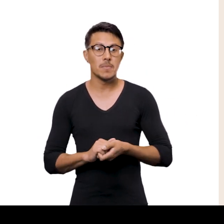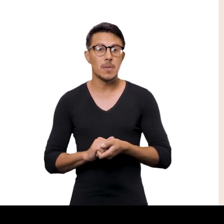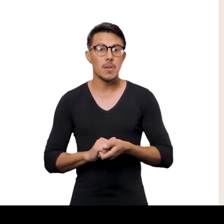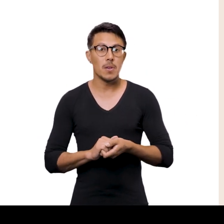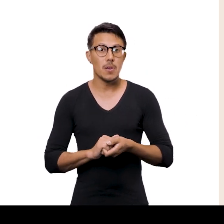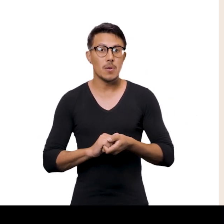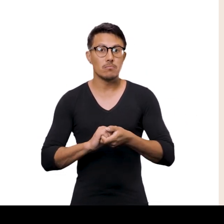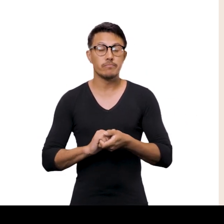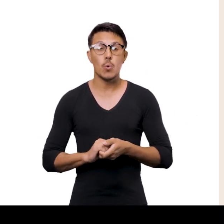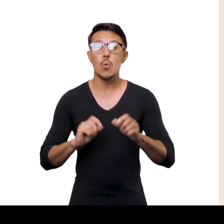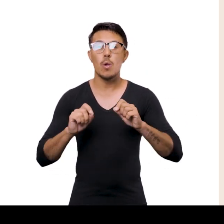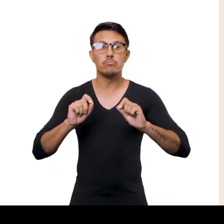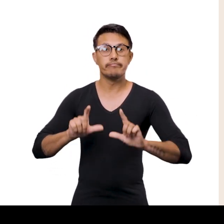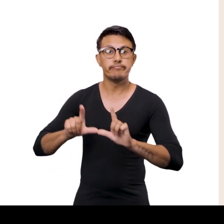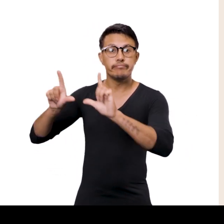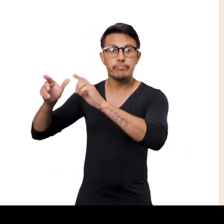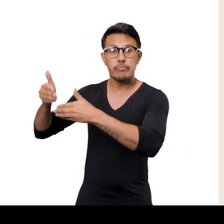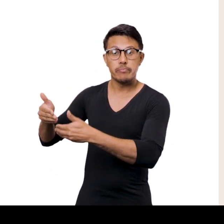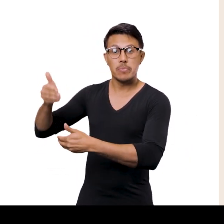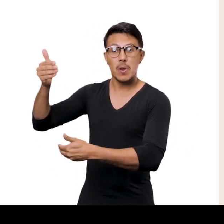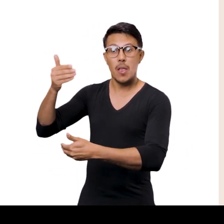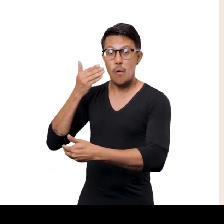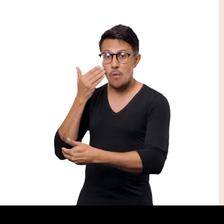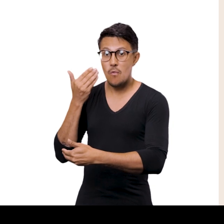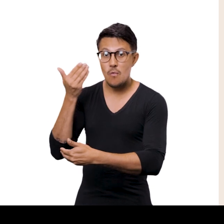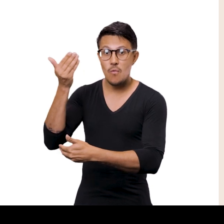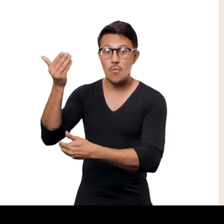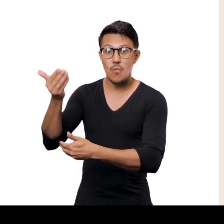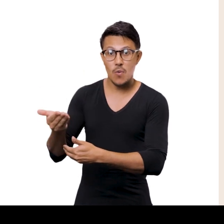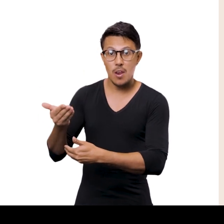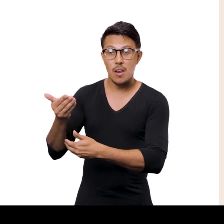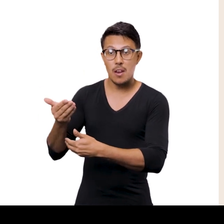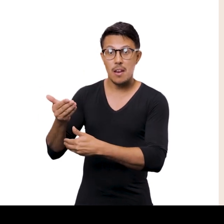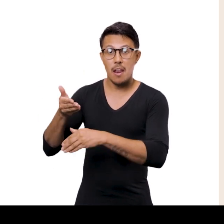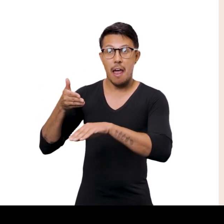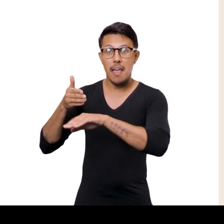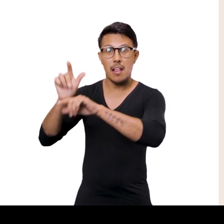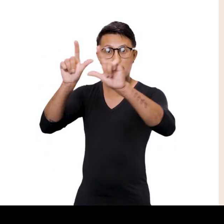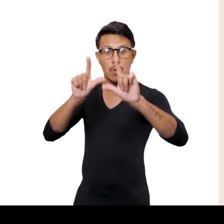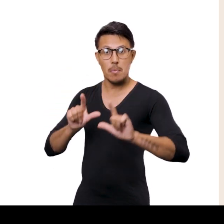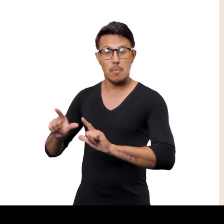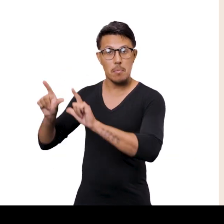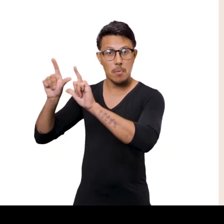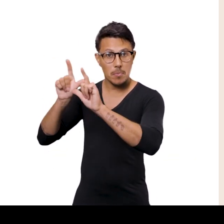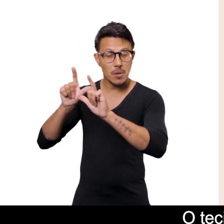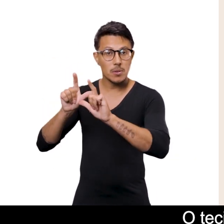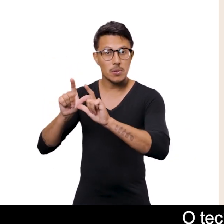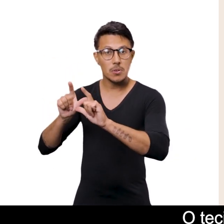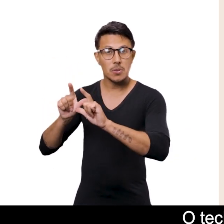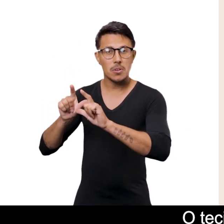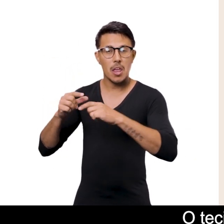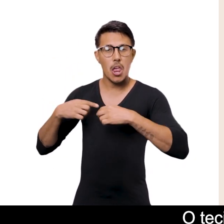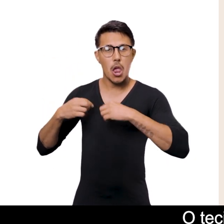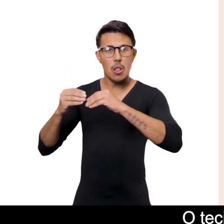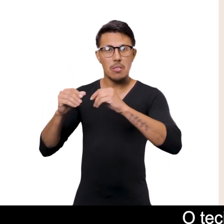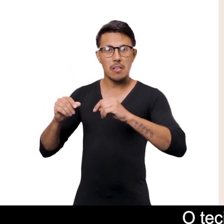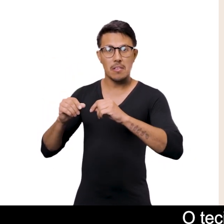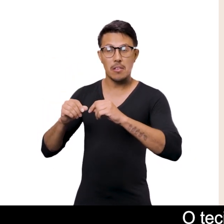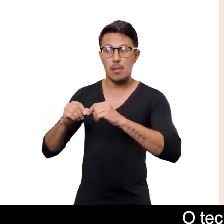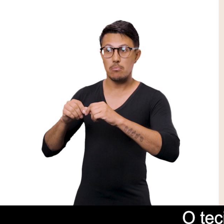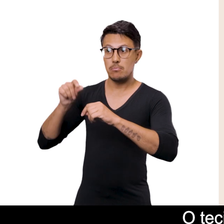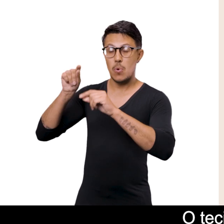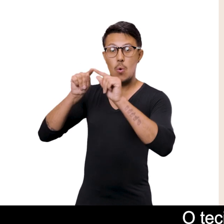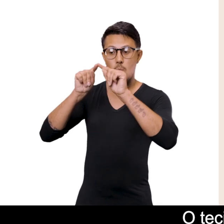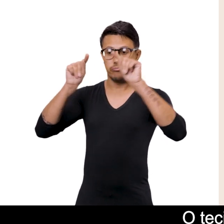e está exposta no lado esquerdo da parede à frente de quem entra na galeria. O tecido tem nos